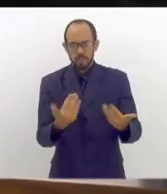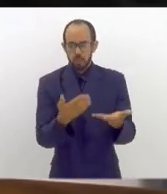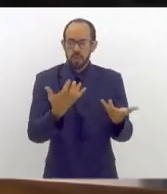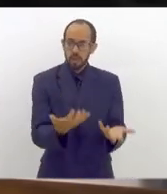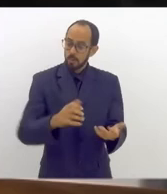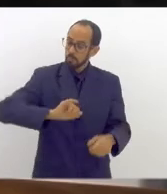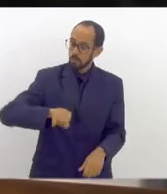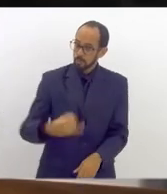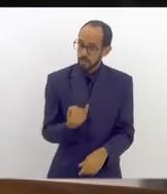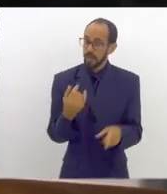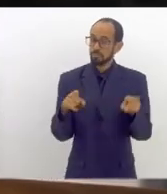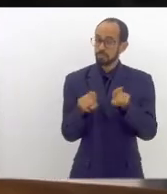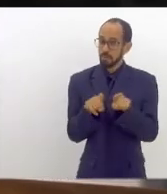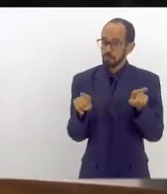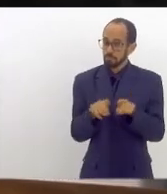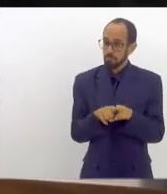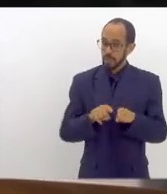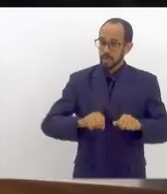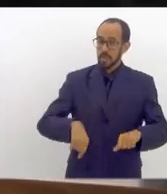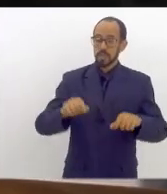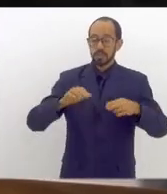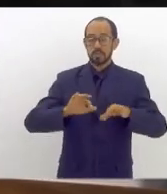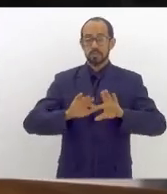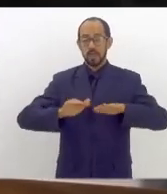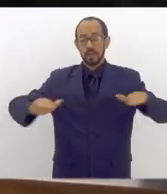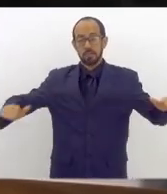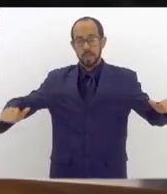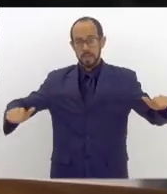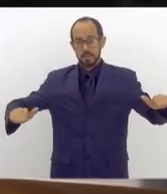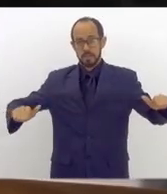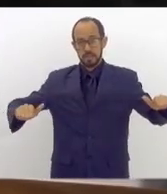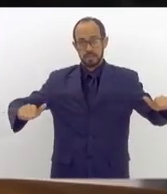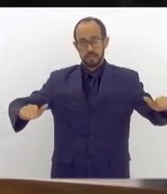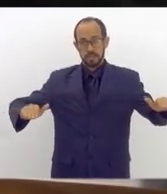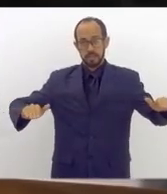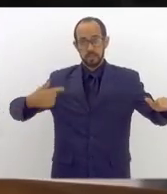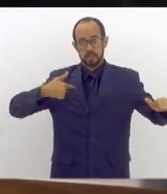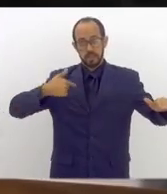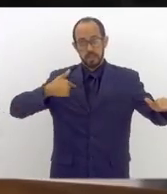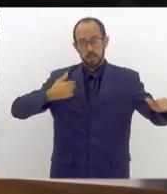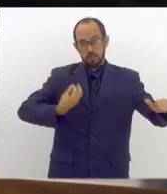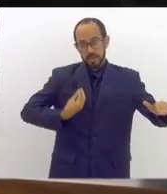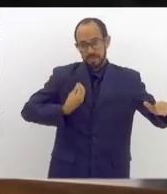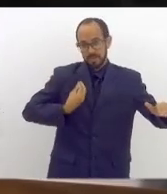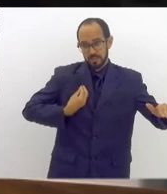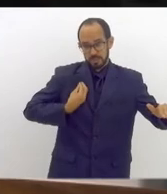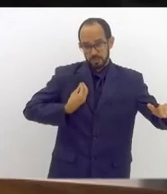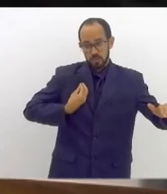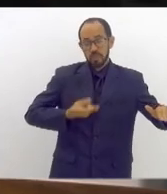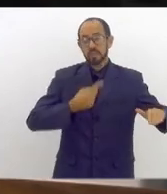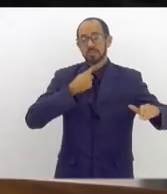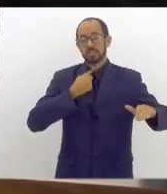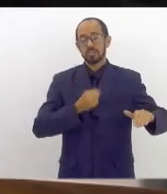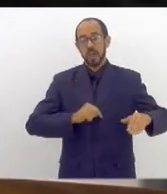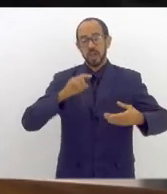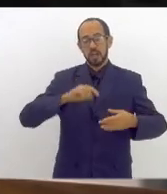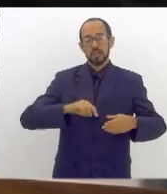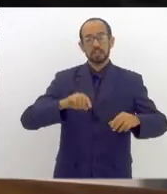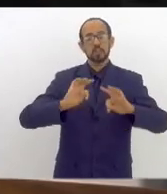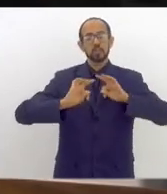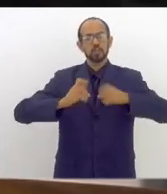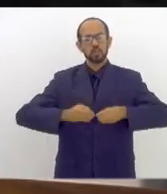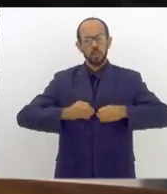para dar Tribuna de um poder diversos daquele que integram desejar que os espíritos se desarmem